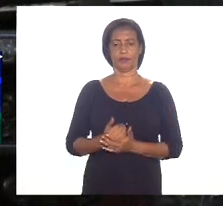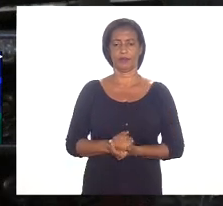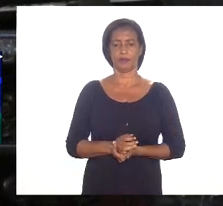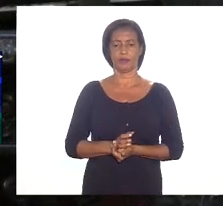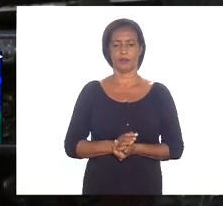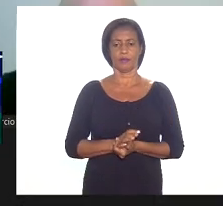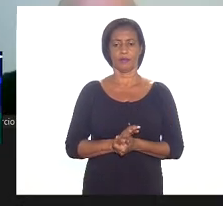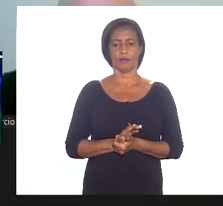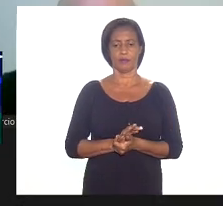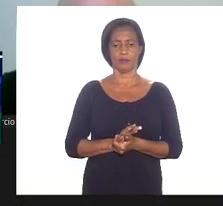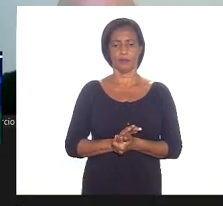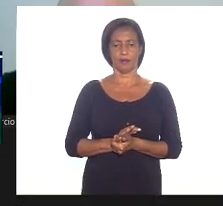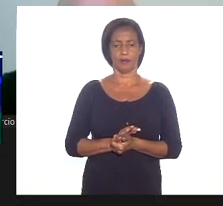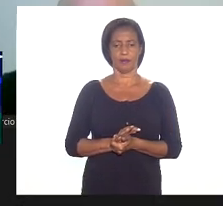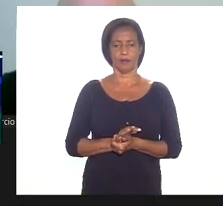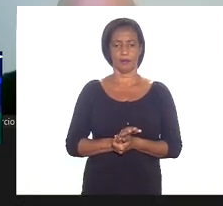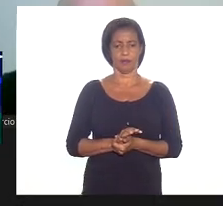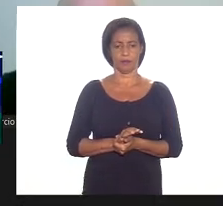da Mônica